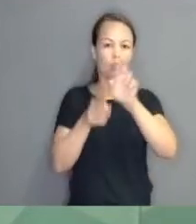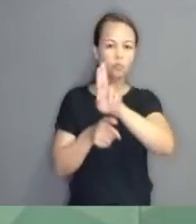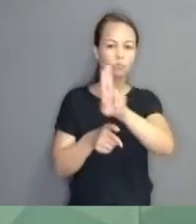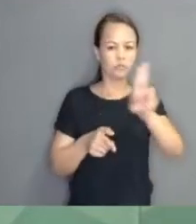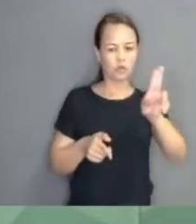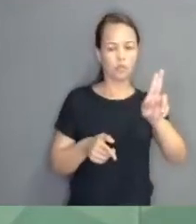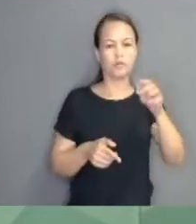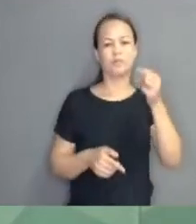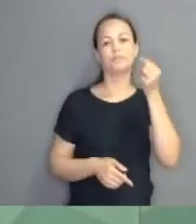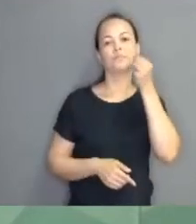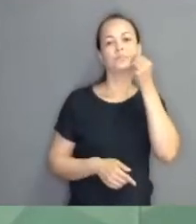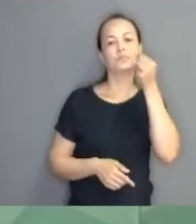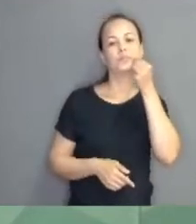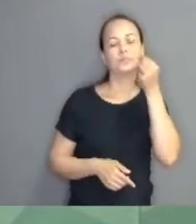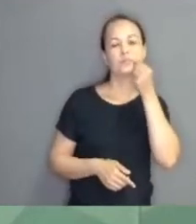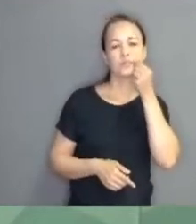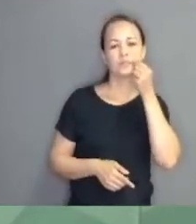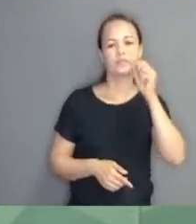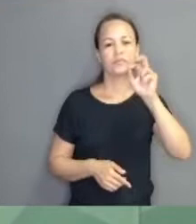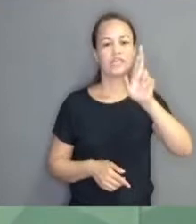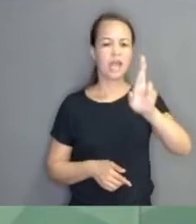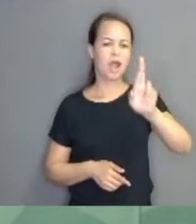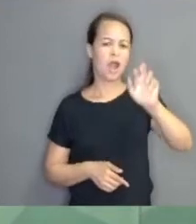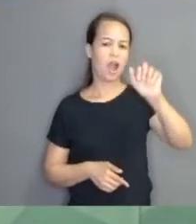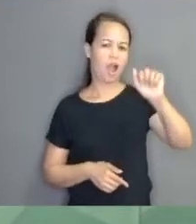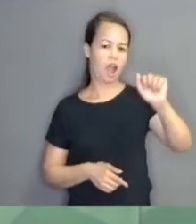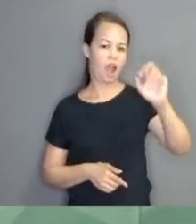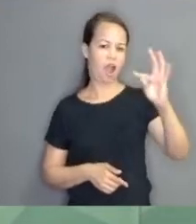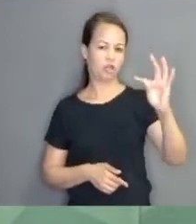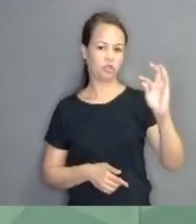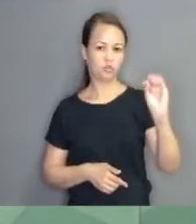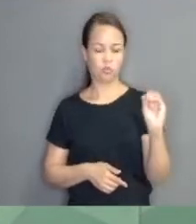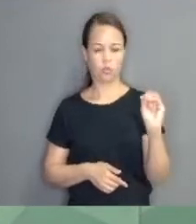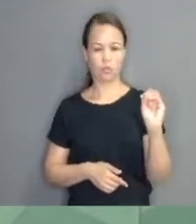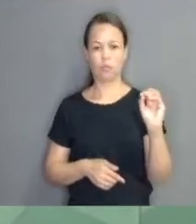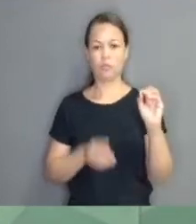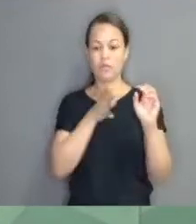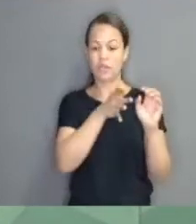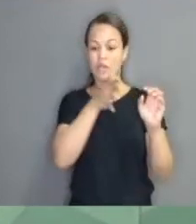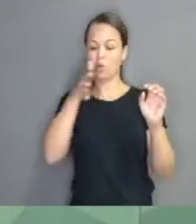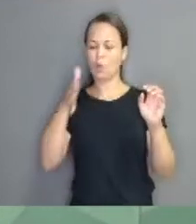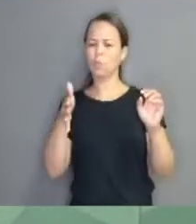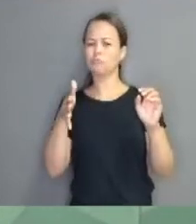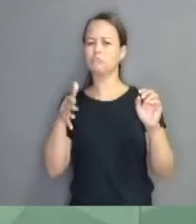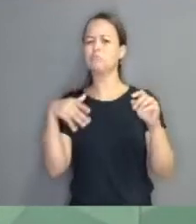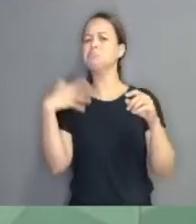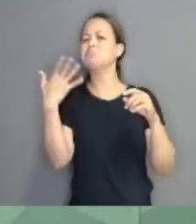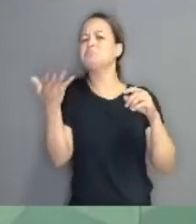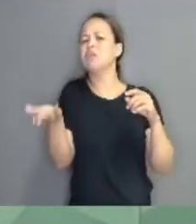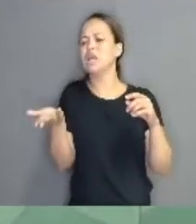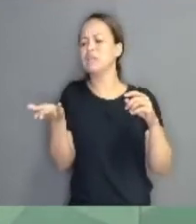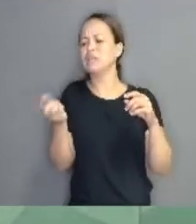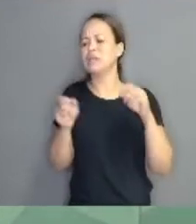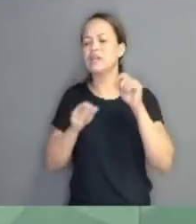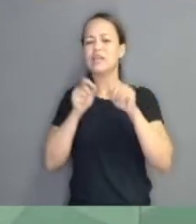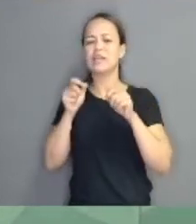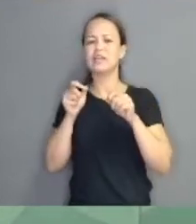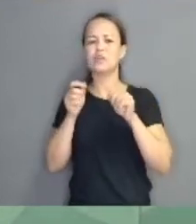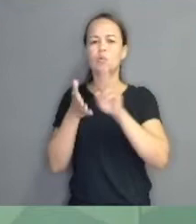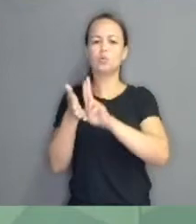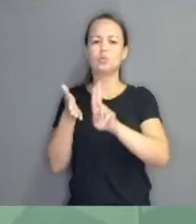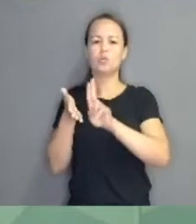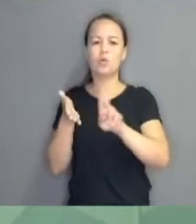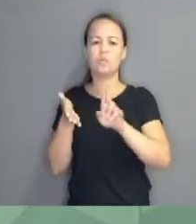rato rato isso mesmo e Aqui nós temos que não inscrito tentem